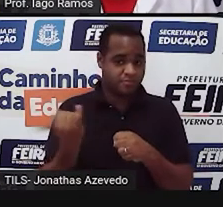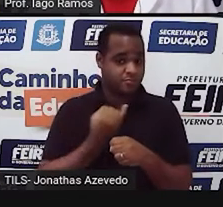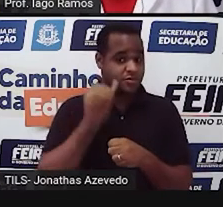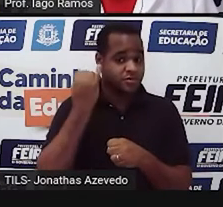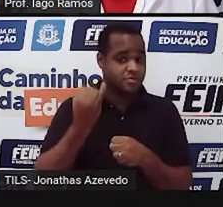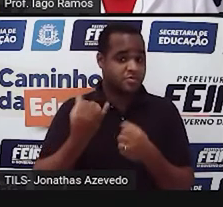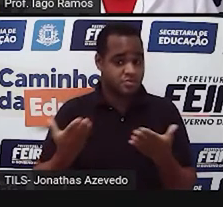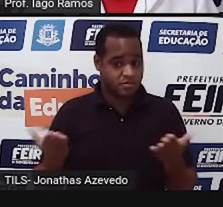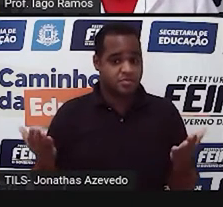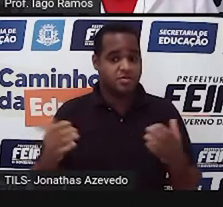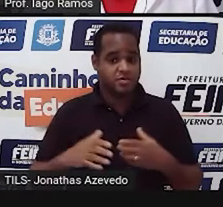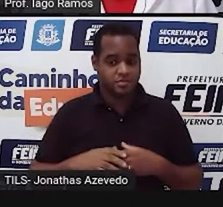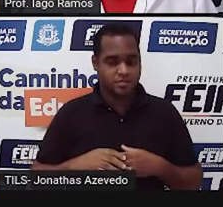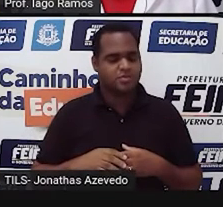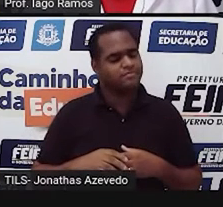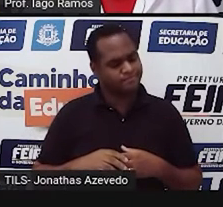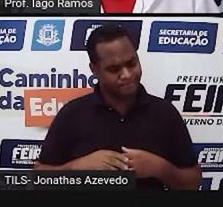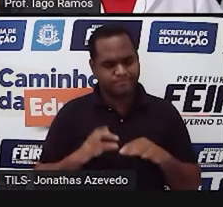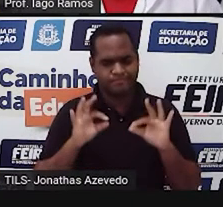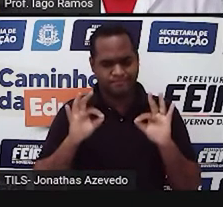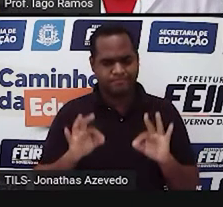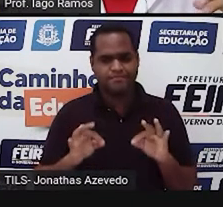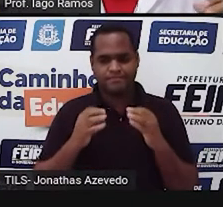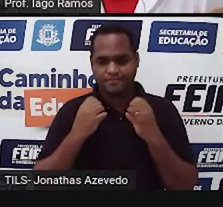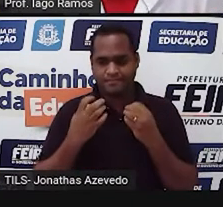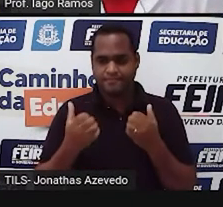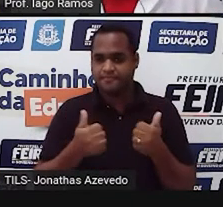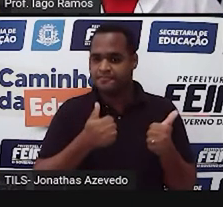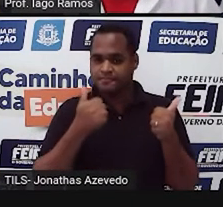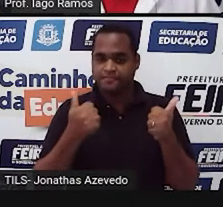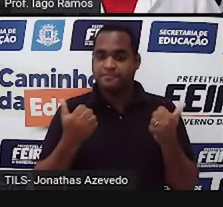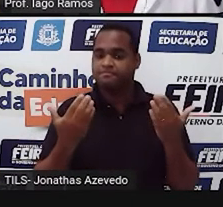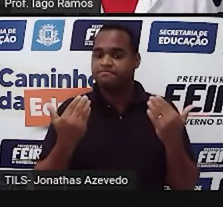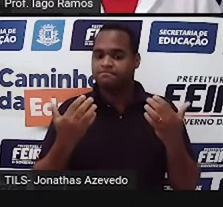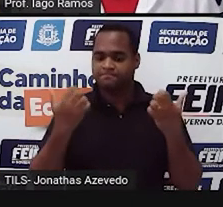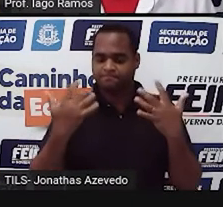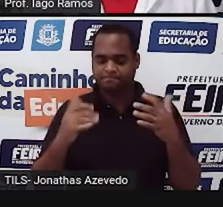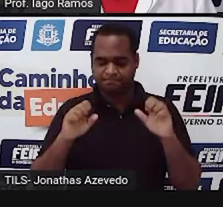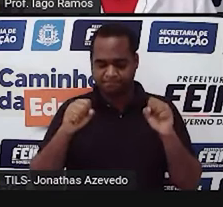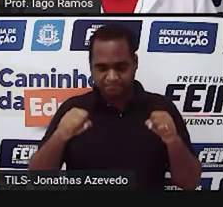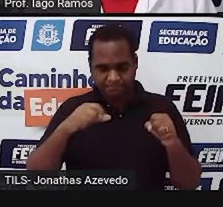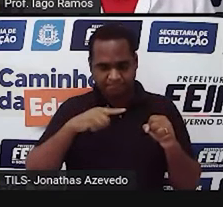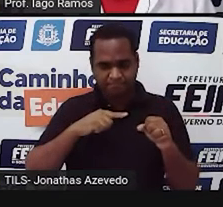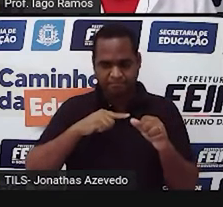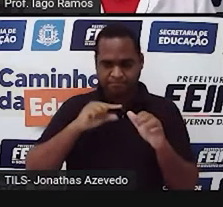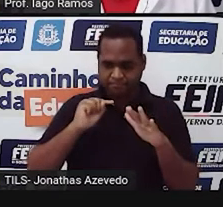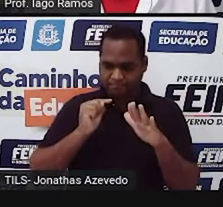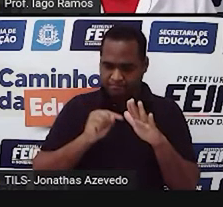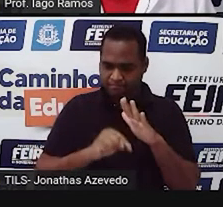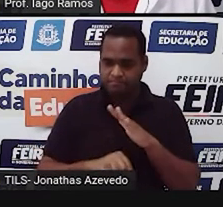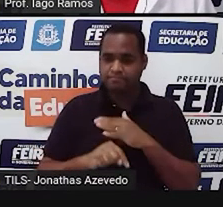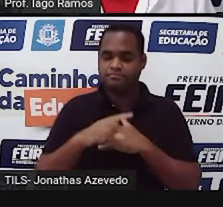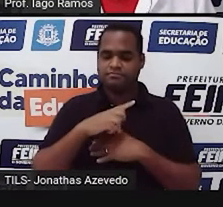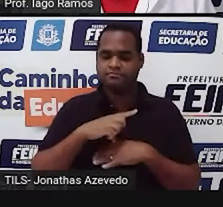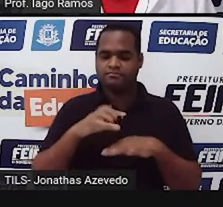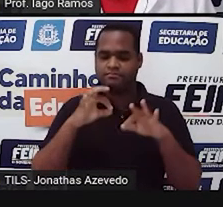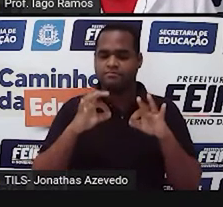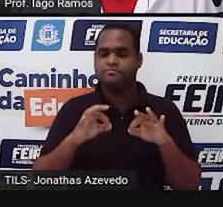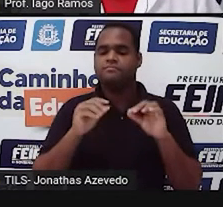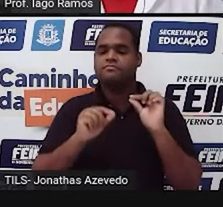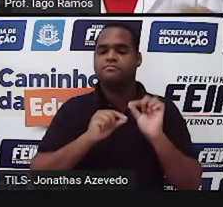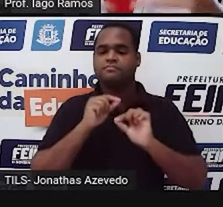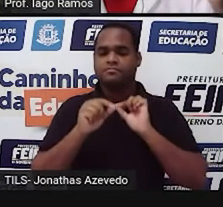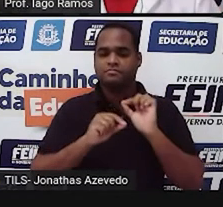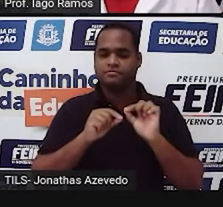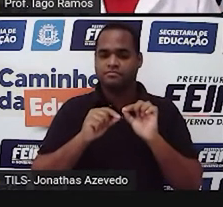para nós pois é tá então vamos mergulhar tá um pouquinho mais nesse